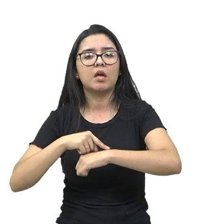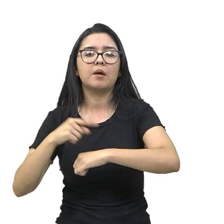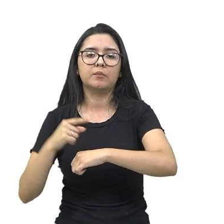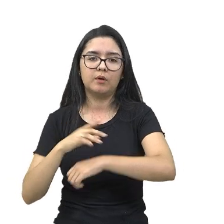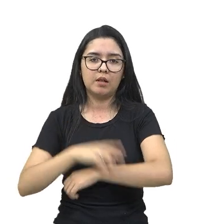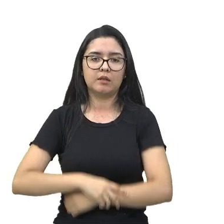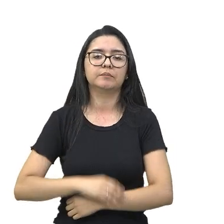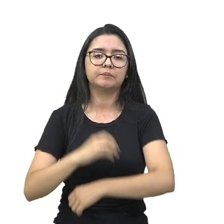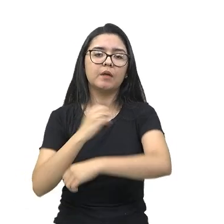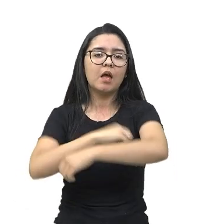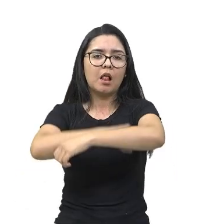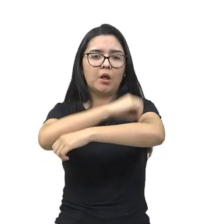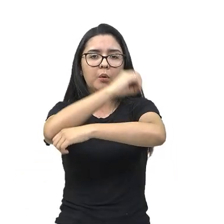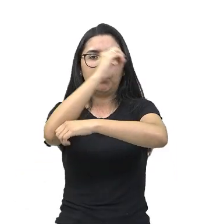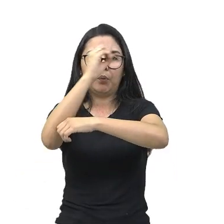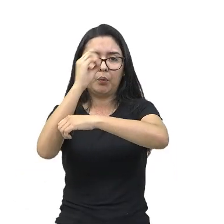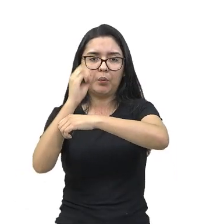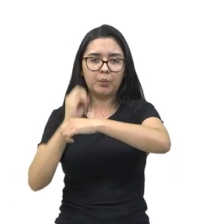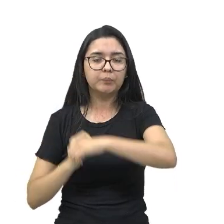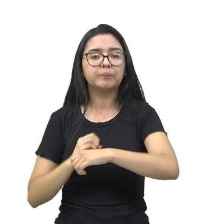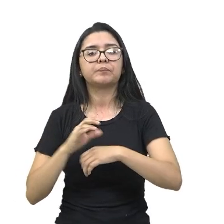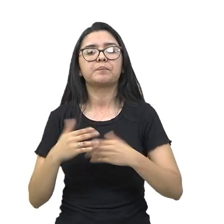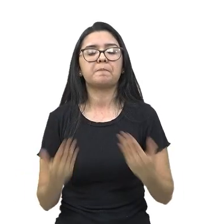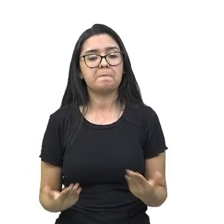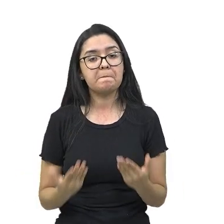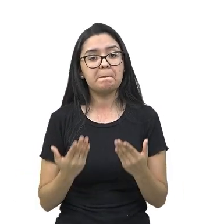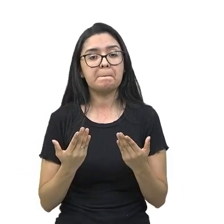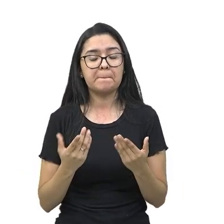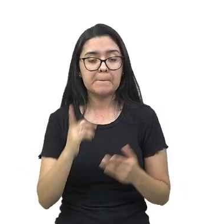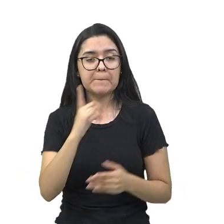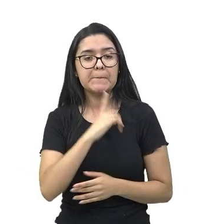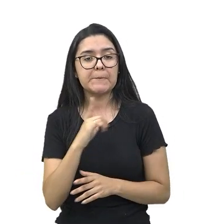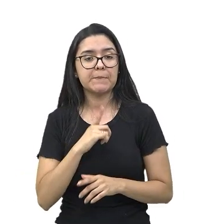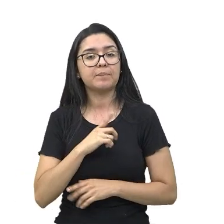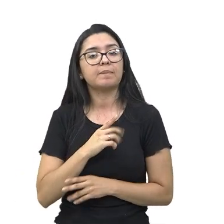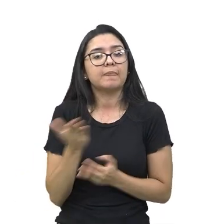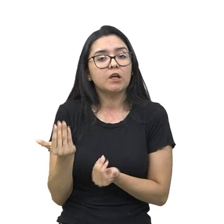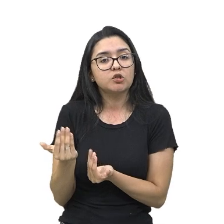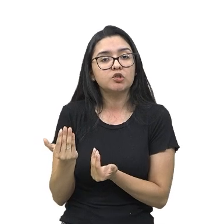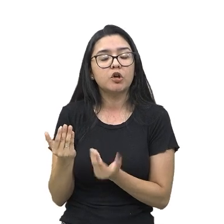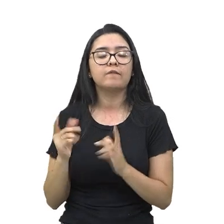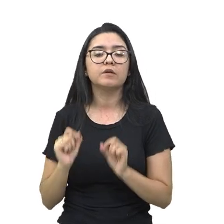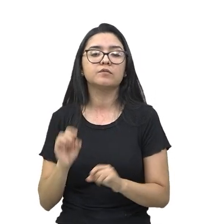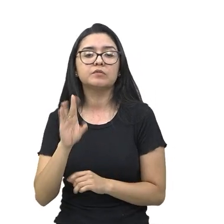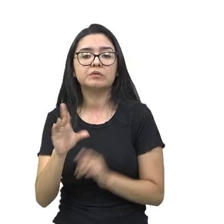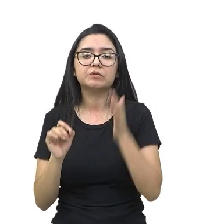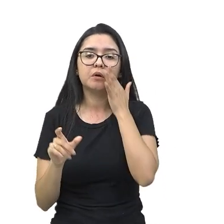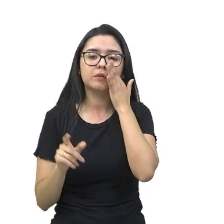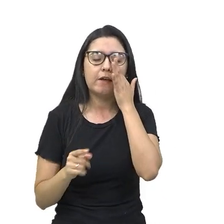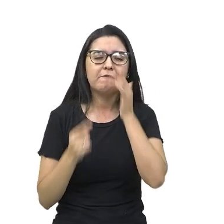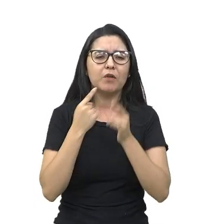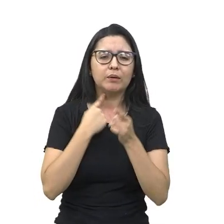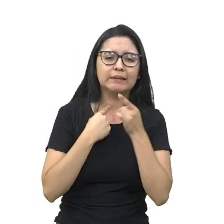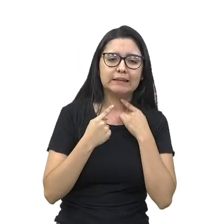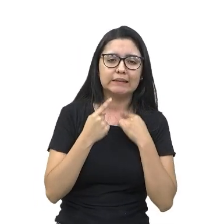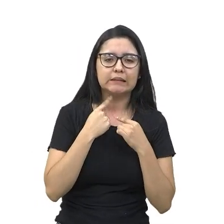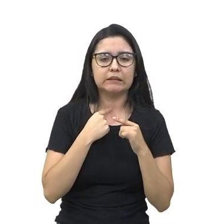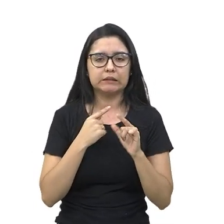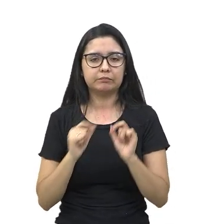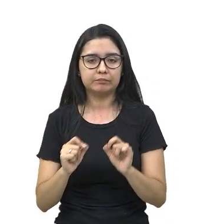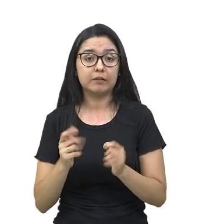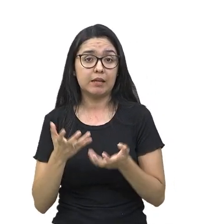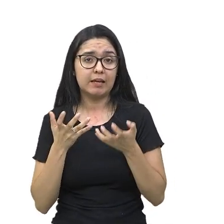aparecia depois redonda e brilhante. Enquanto isso, a jovem índia apenas definhava. Provavelmente ela